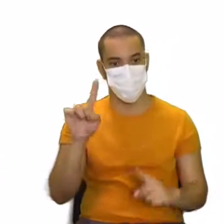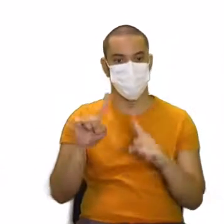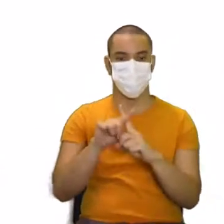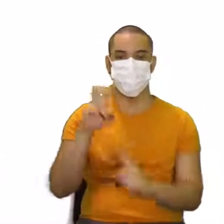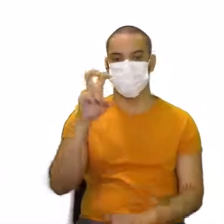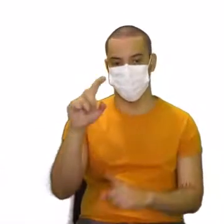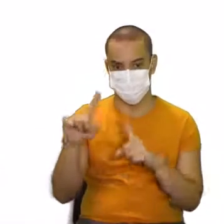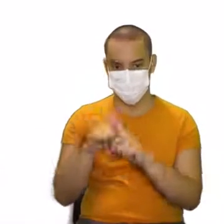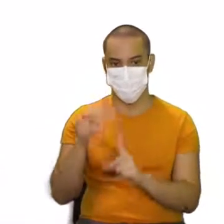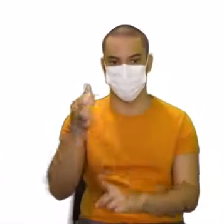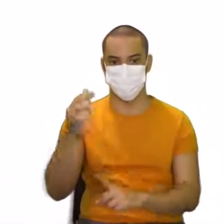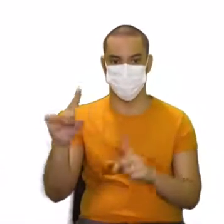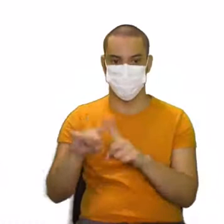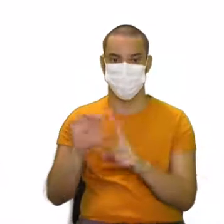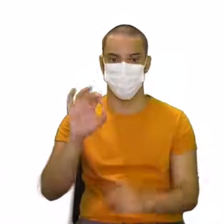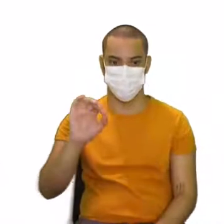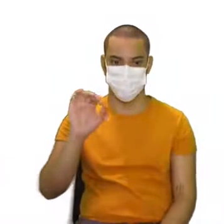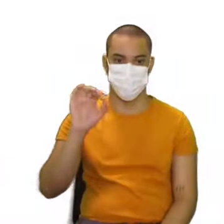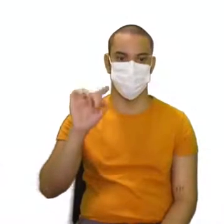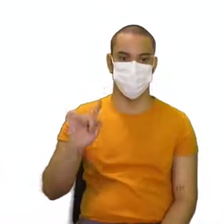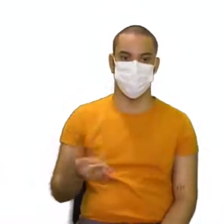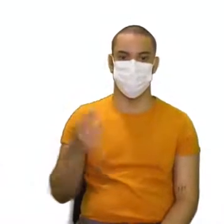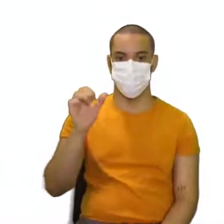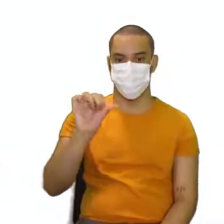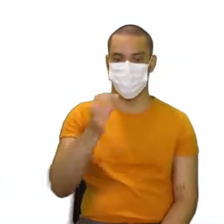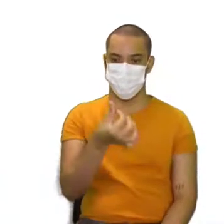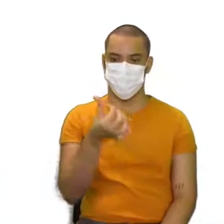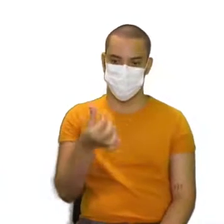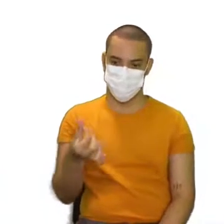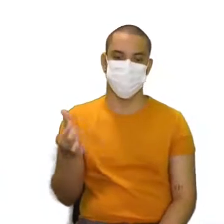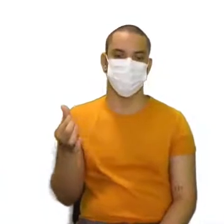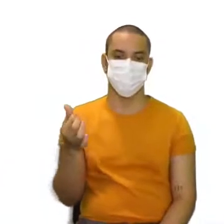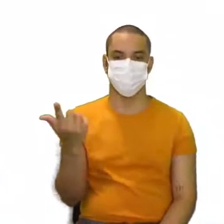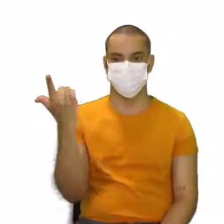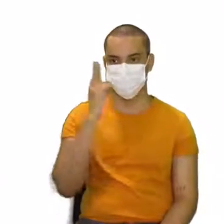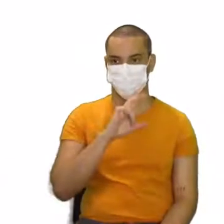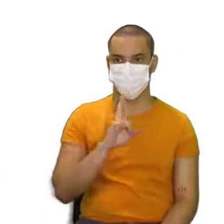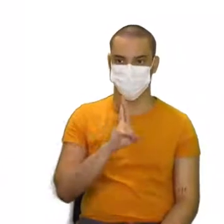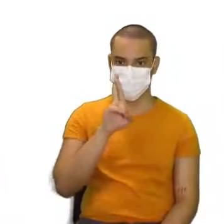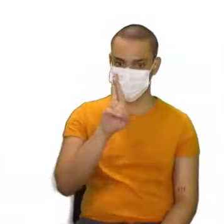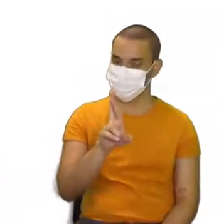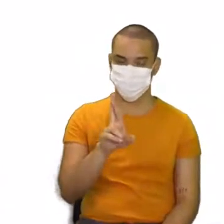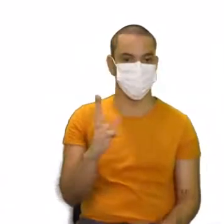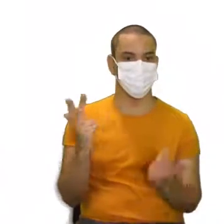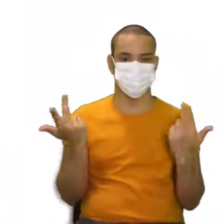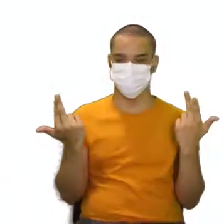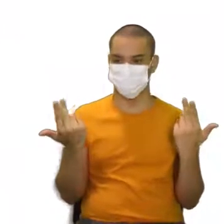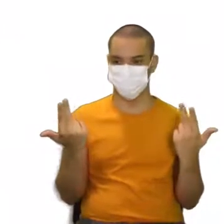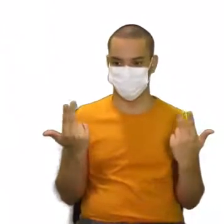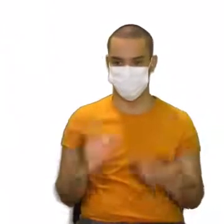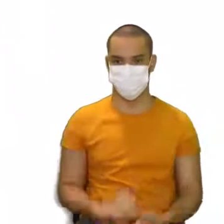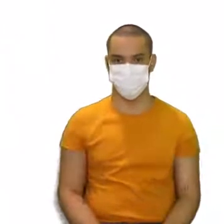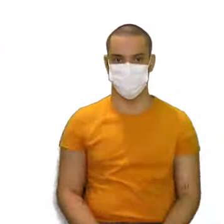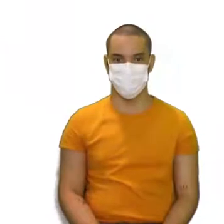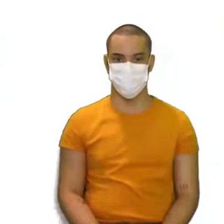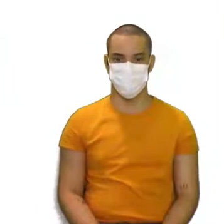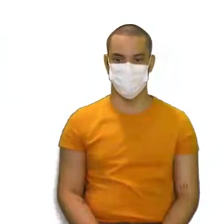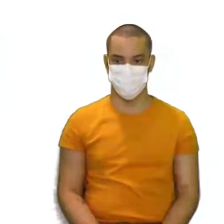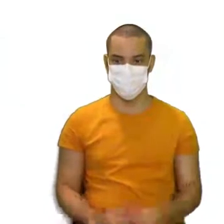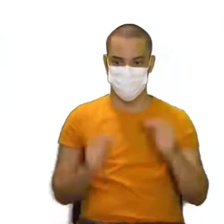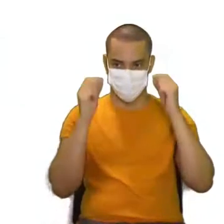x 0,866 aí você vai chegar nesse resultado é praticamente a mesma coisa